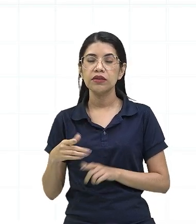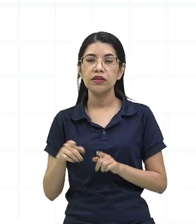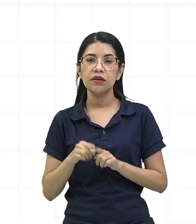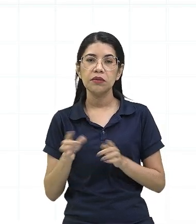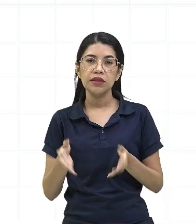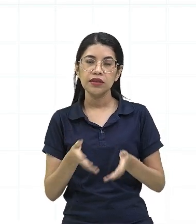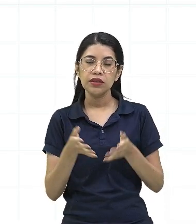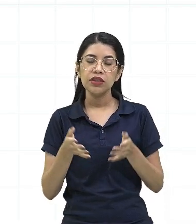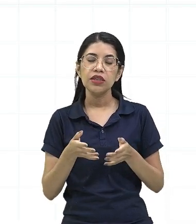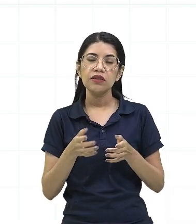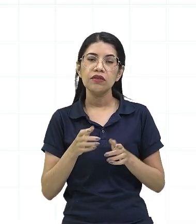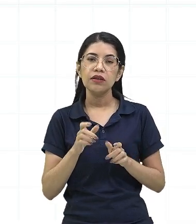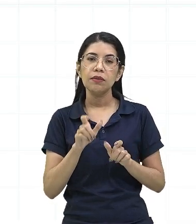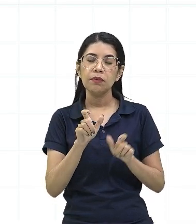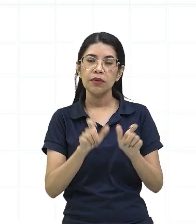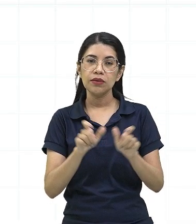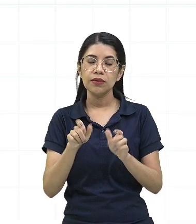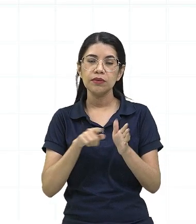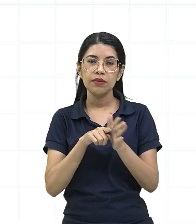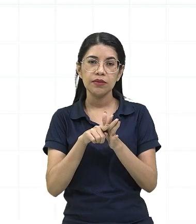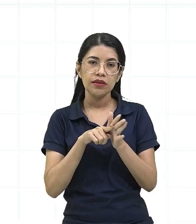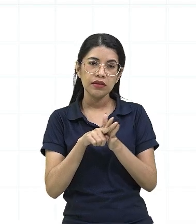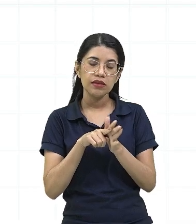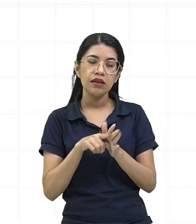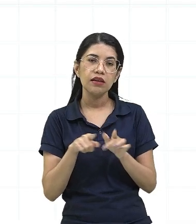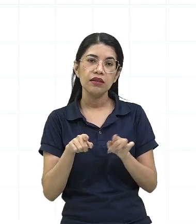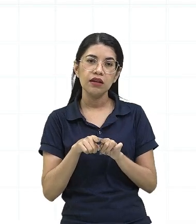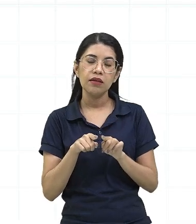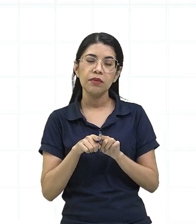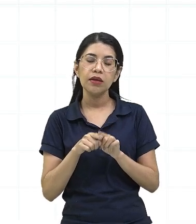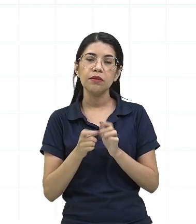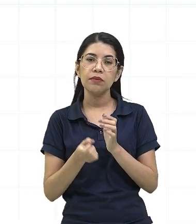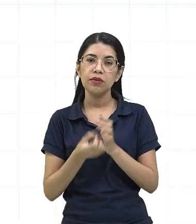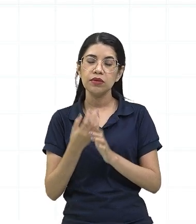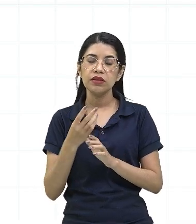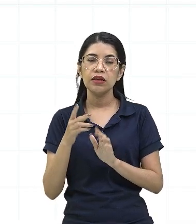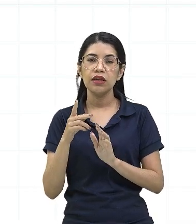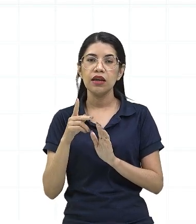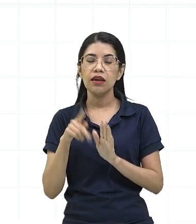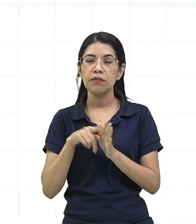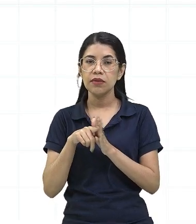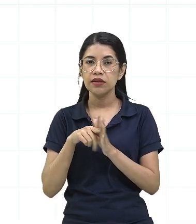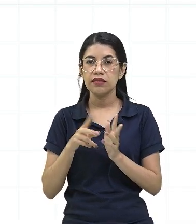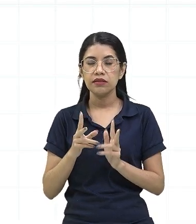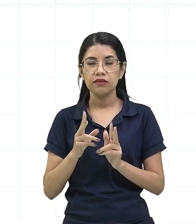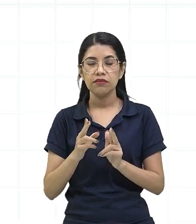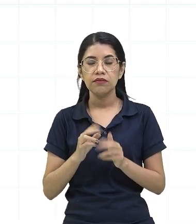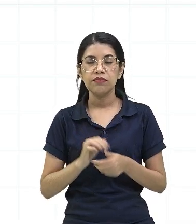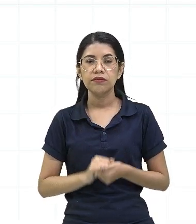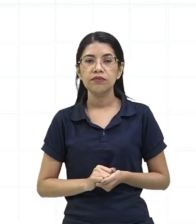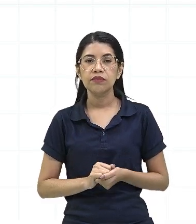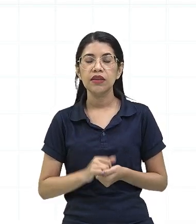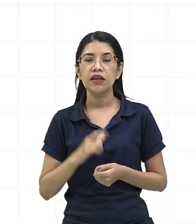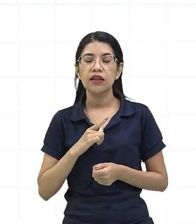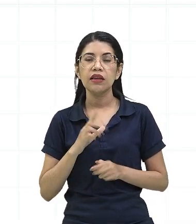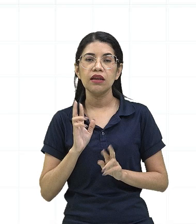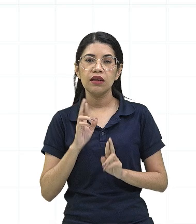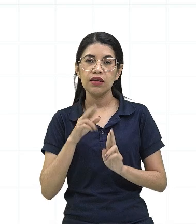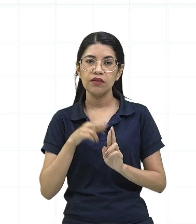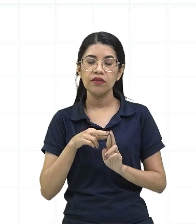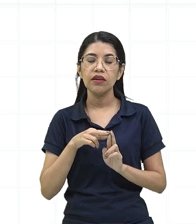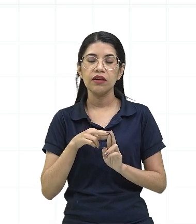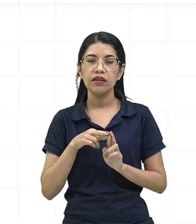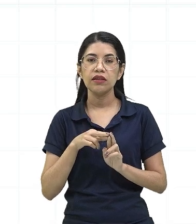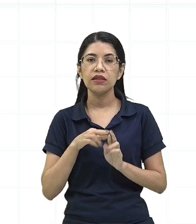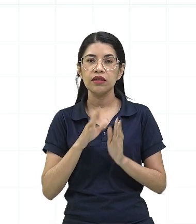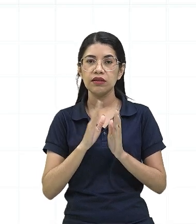incentivar outros pesquisadores, né, a fazerem outras pesquisas semelhantes a essa. Tem as referências, como vocês estão